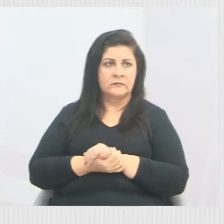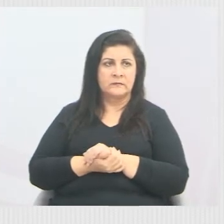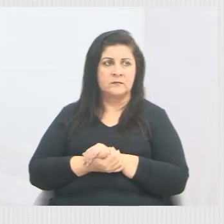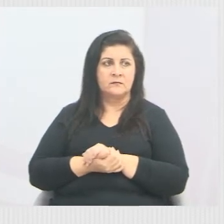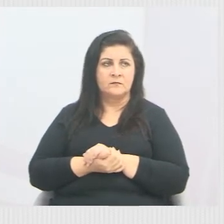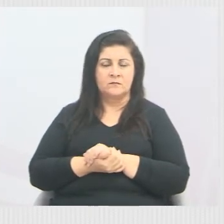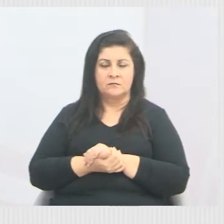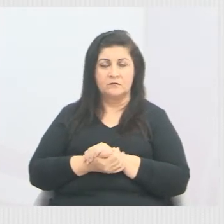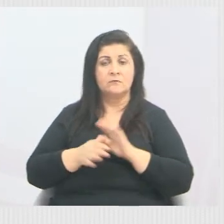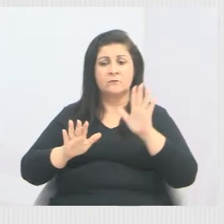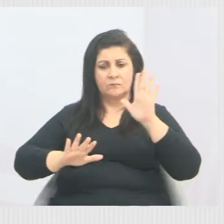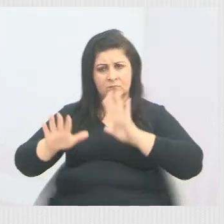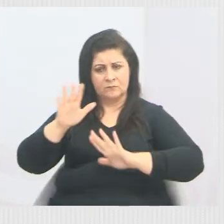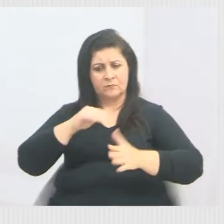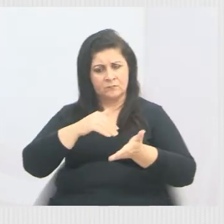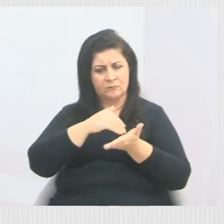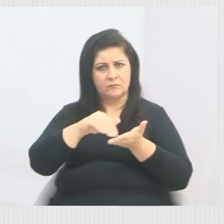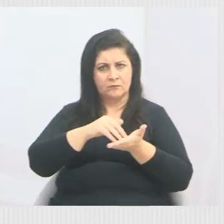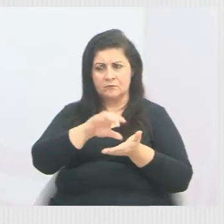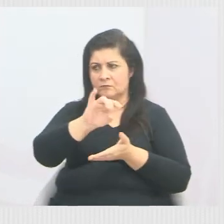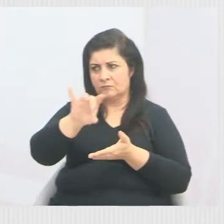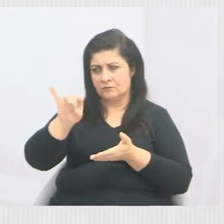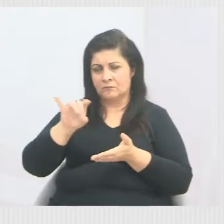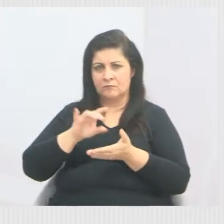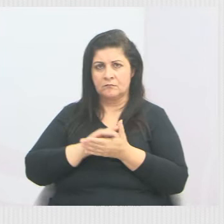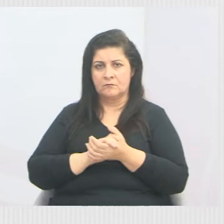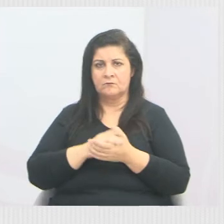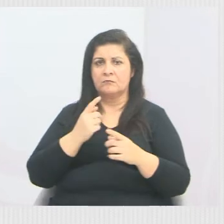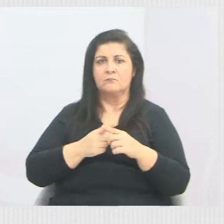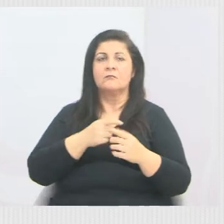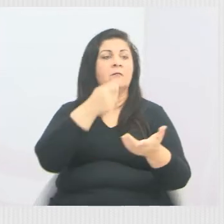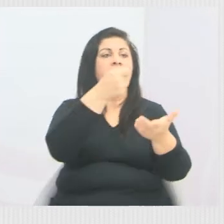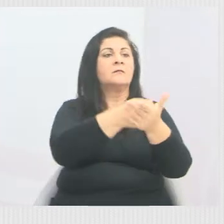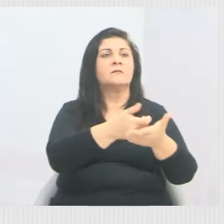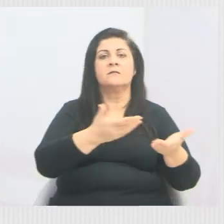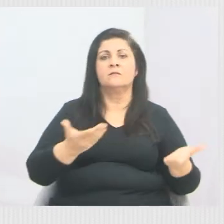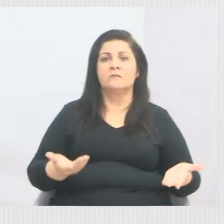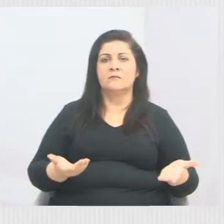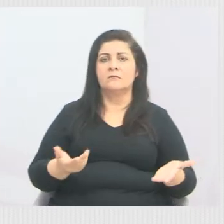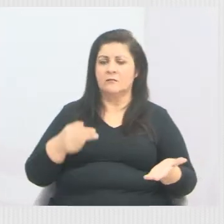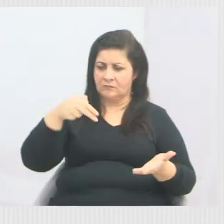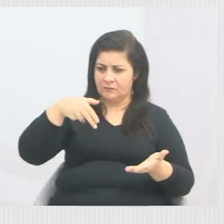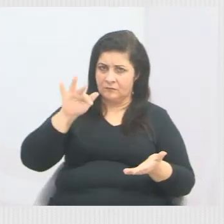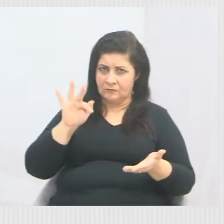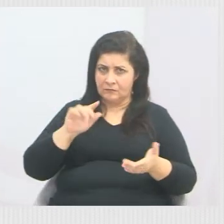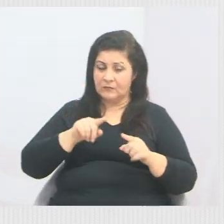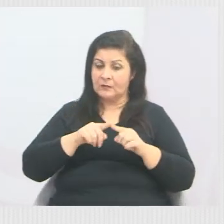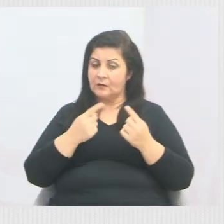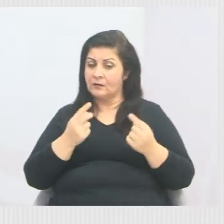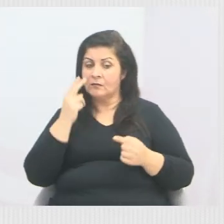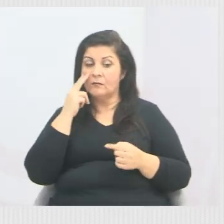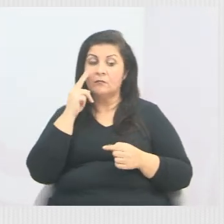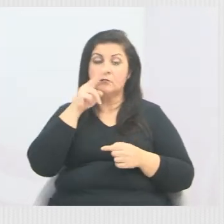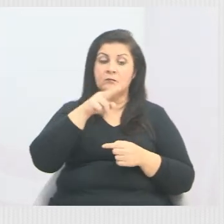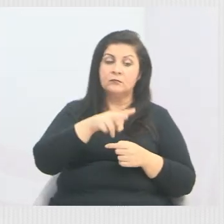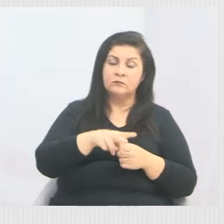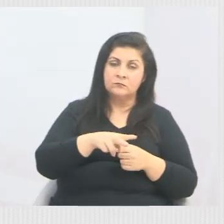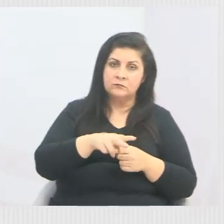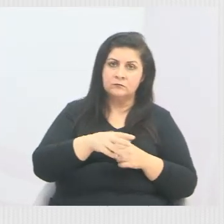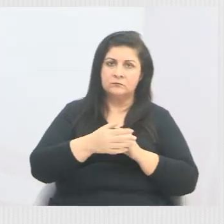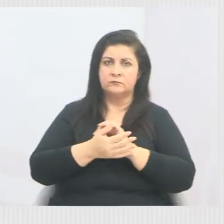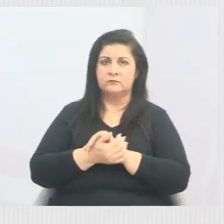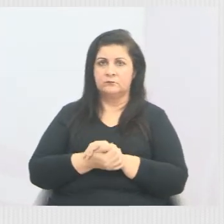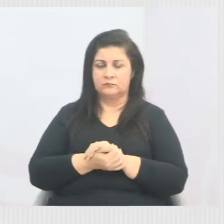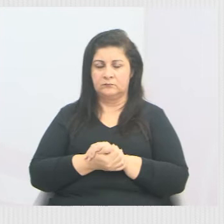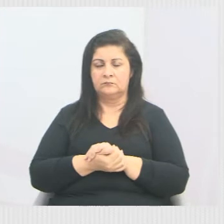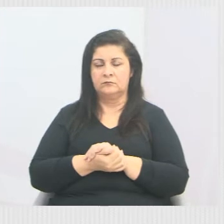prudência dos secretários de cada pasta, porque ele não vai só pagar porque tem a nota, ele vai acompanhar também. Então, tem um